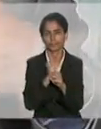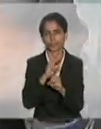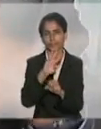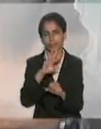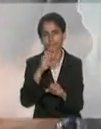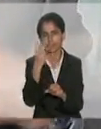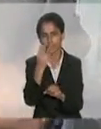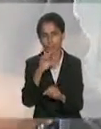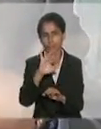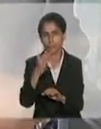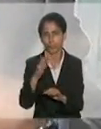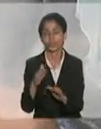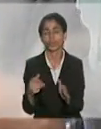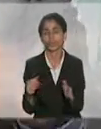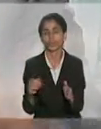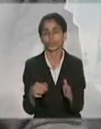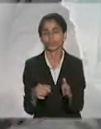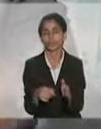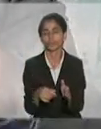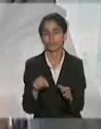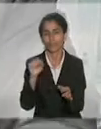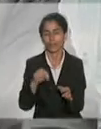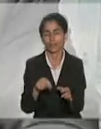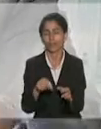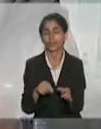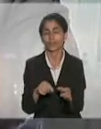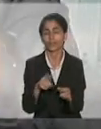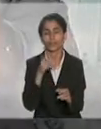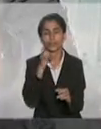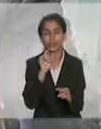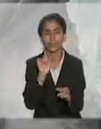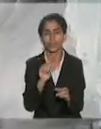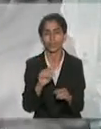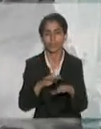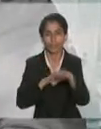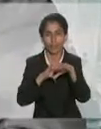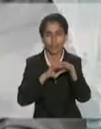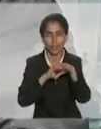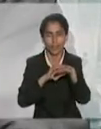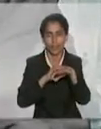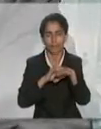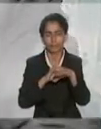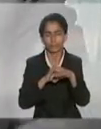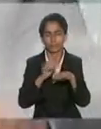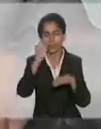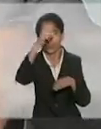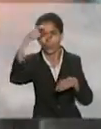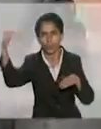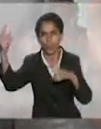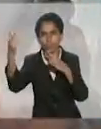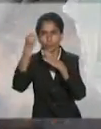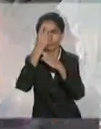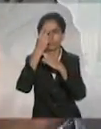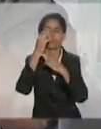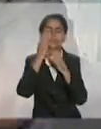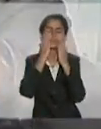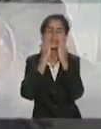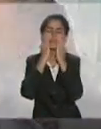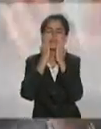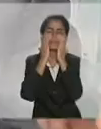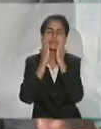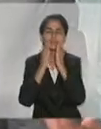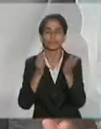para conseguir botar o filtro solar na cesta básica. É uma senhora redução